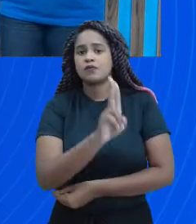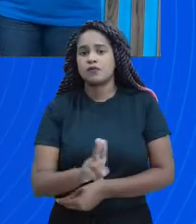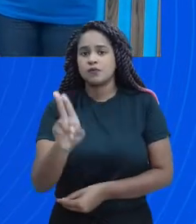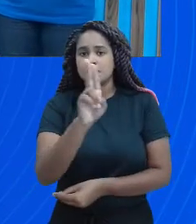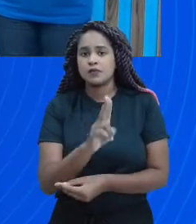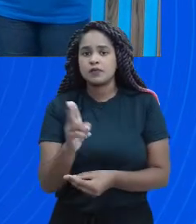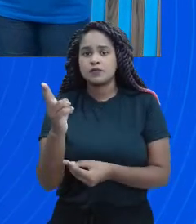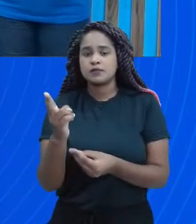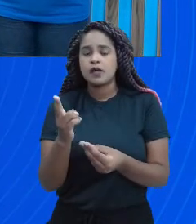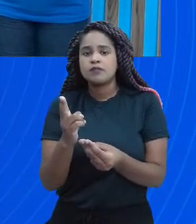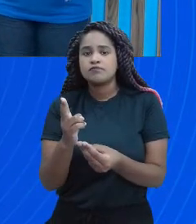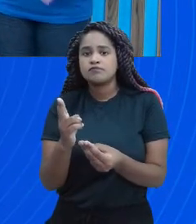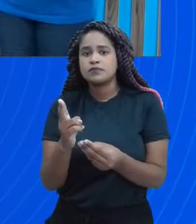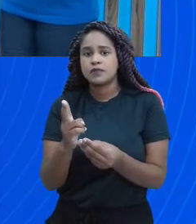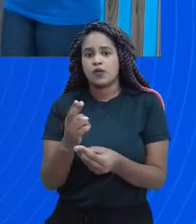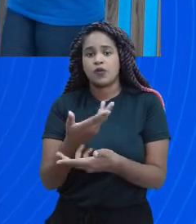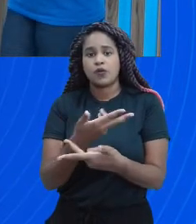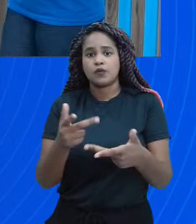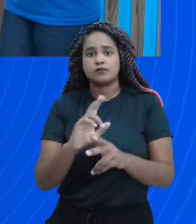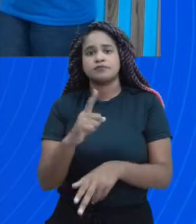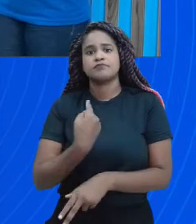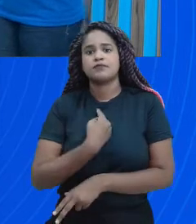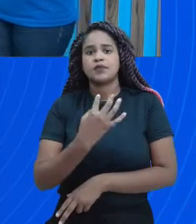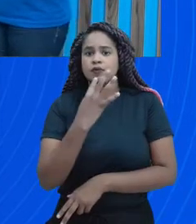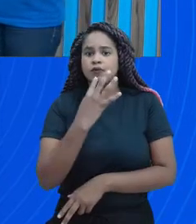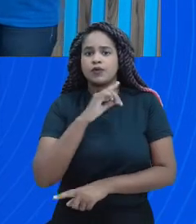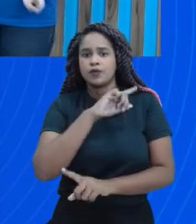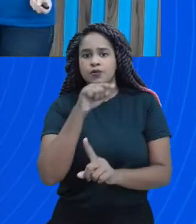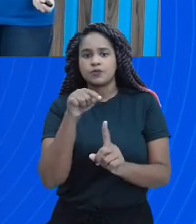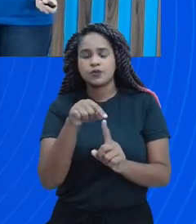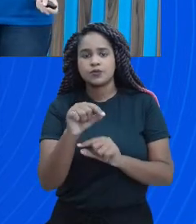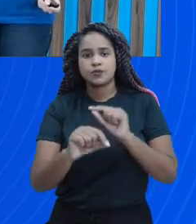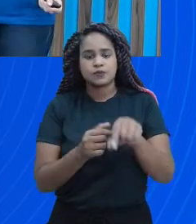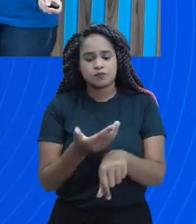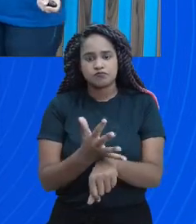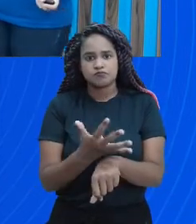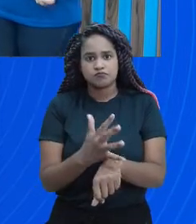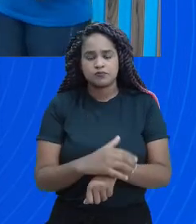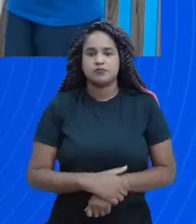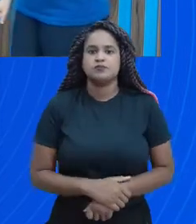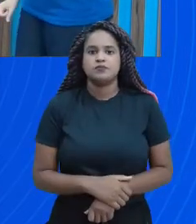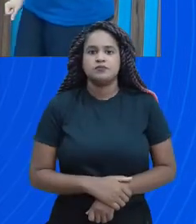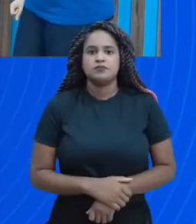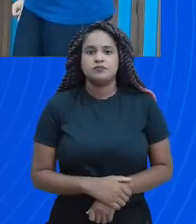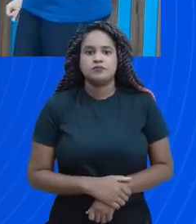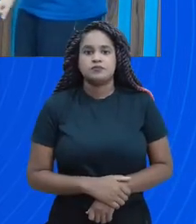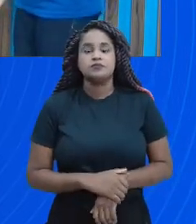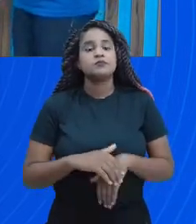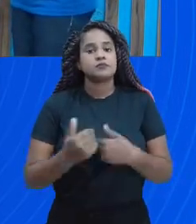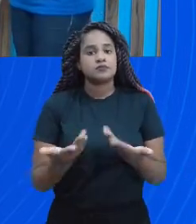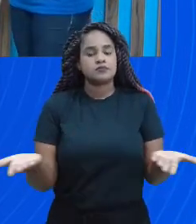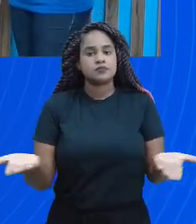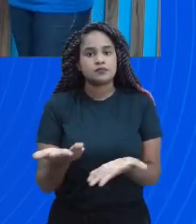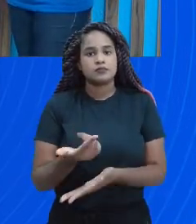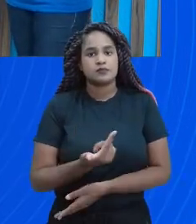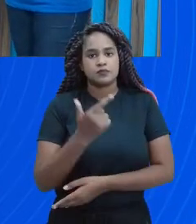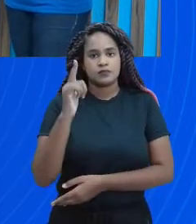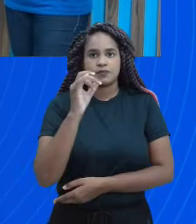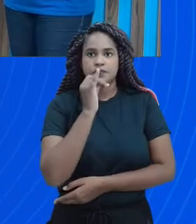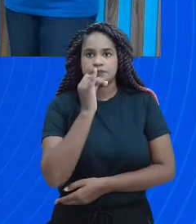essas relações que a gente conhece para, de fato, aplicar aí na prática, tá certo? Vamos para mais um